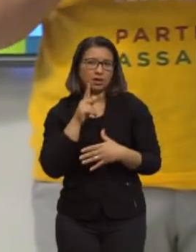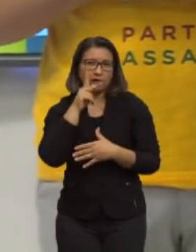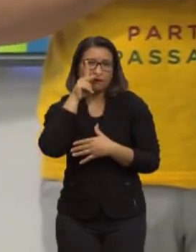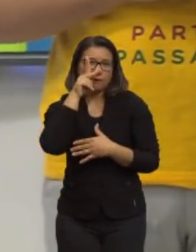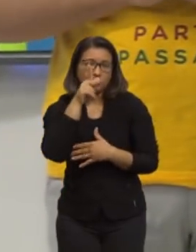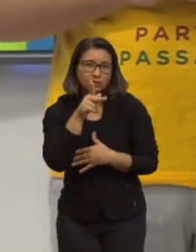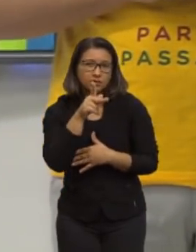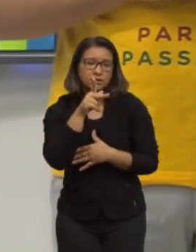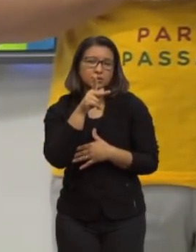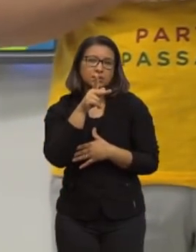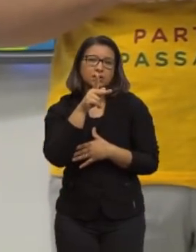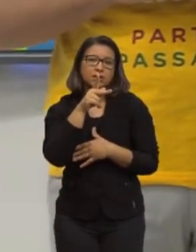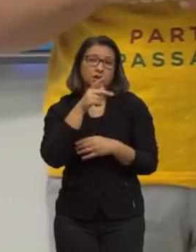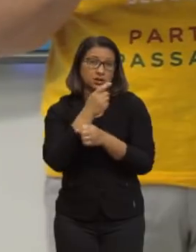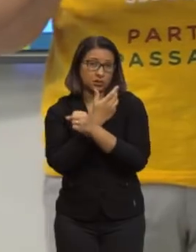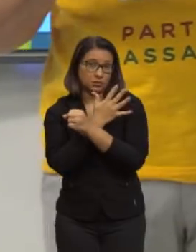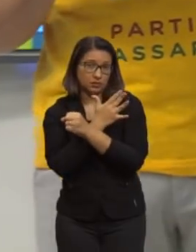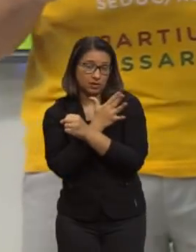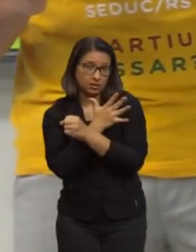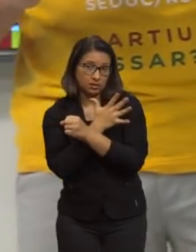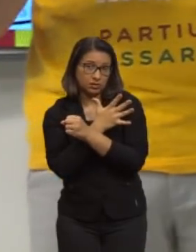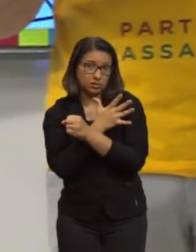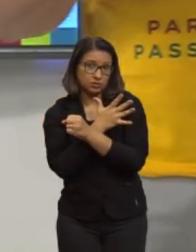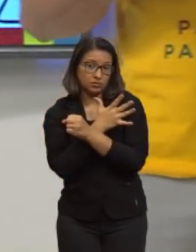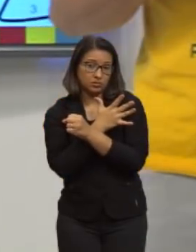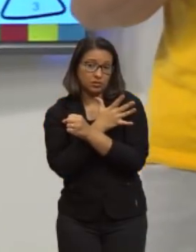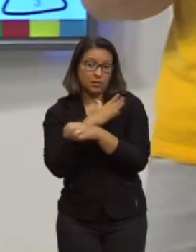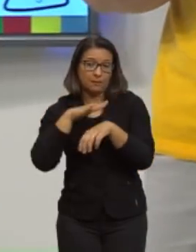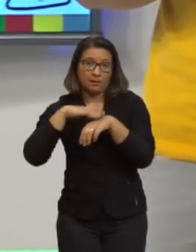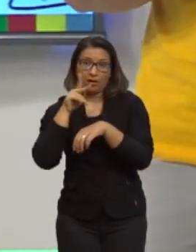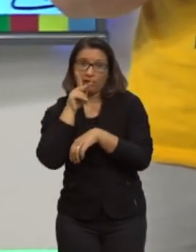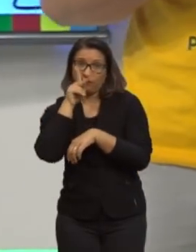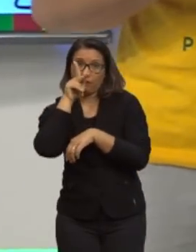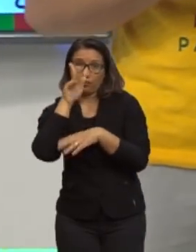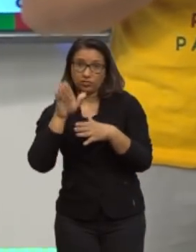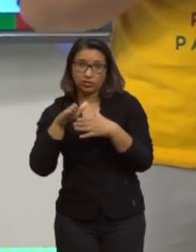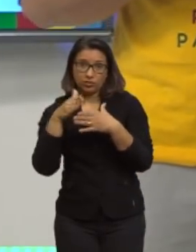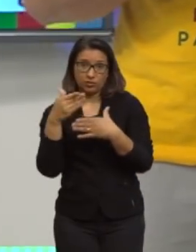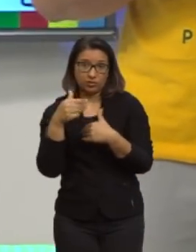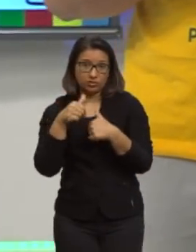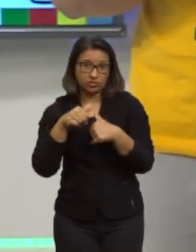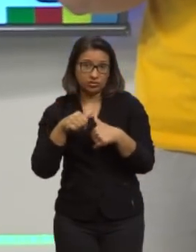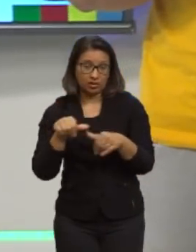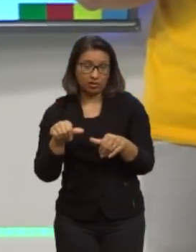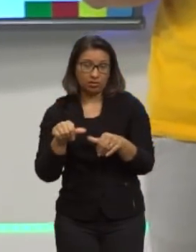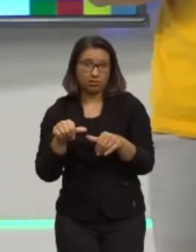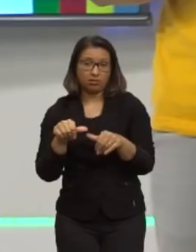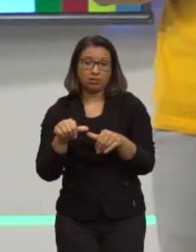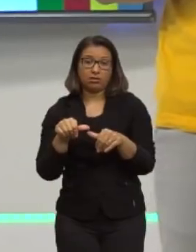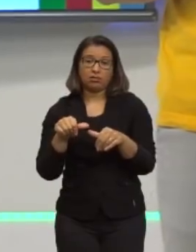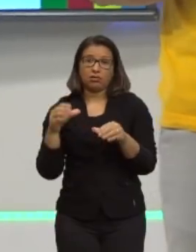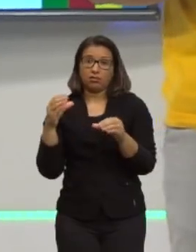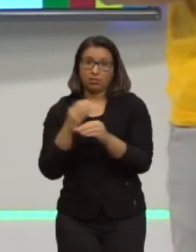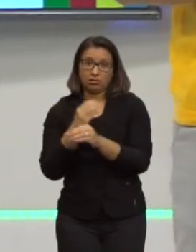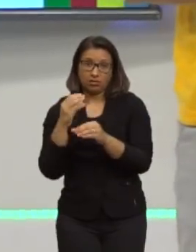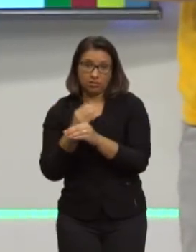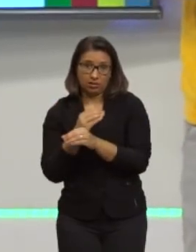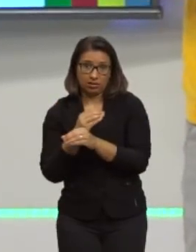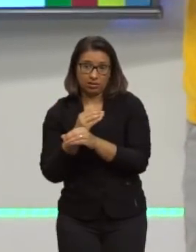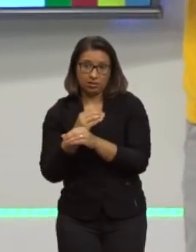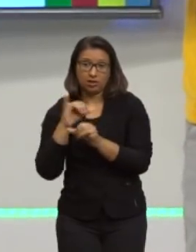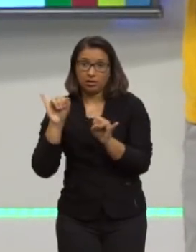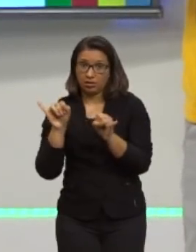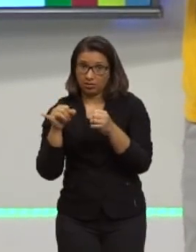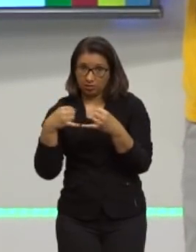dos ácidos o ácido ele vai ser mais forte quando ele se tiver mais completamente de